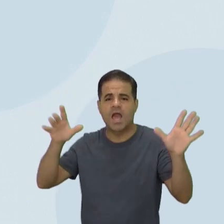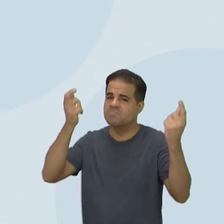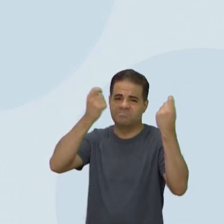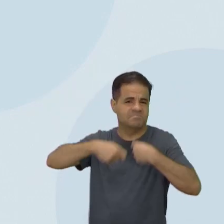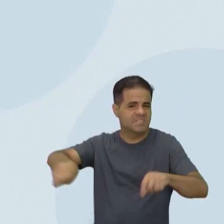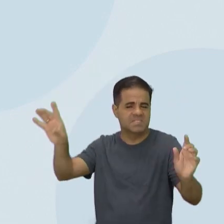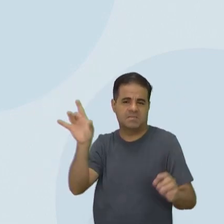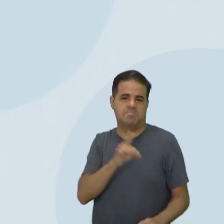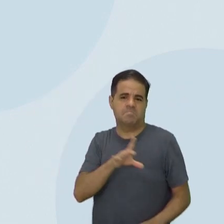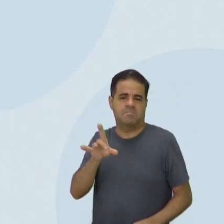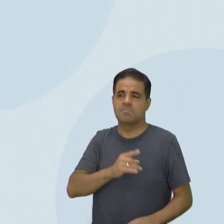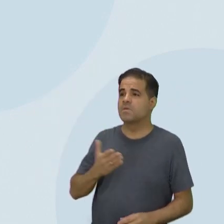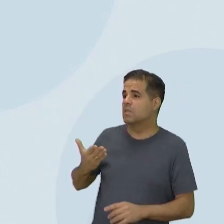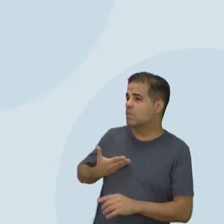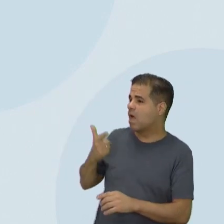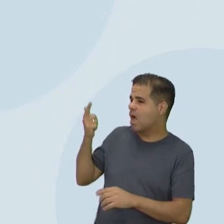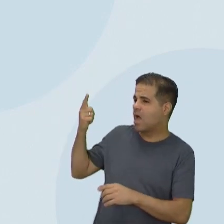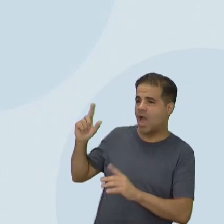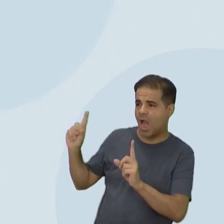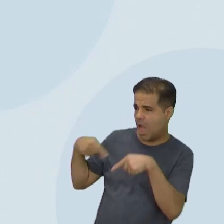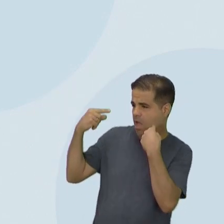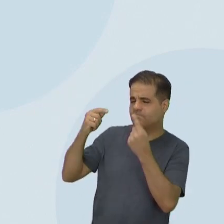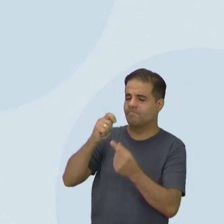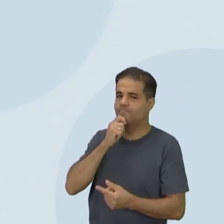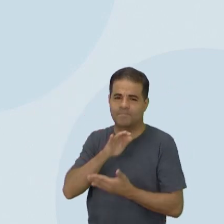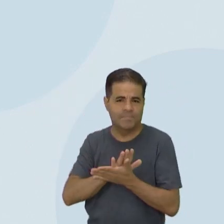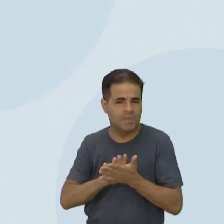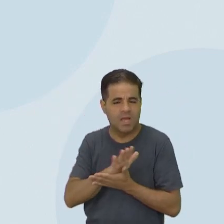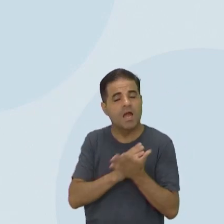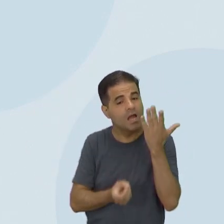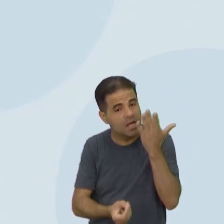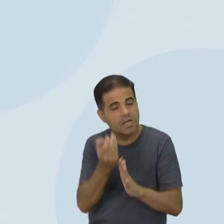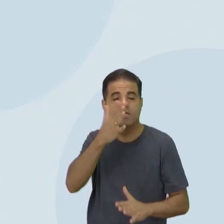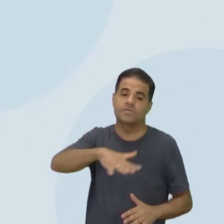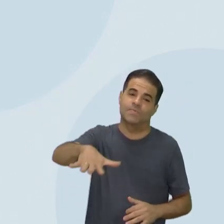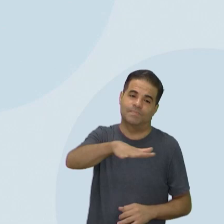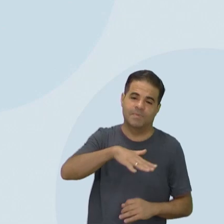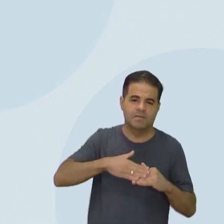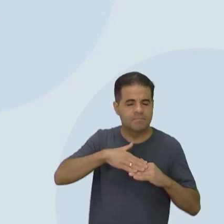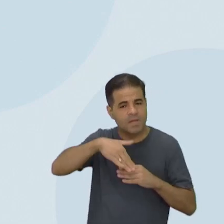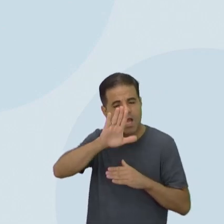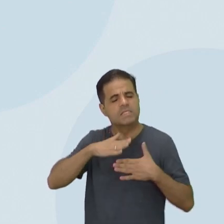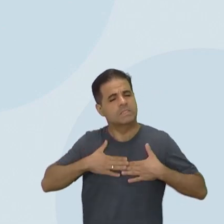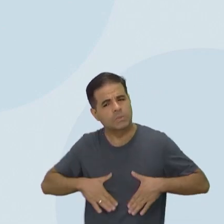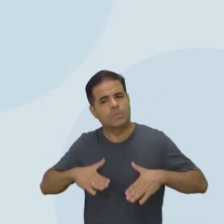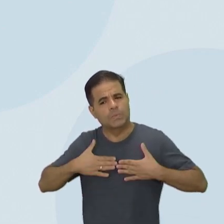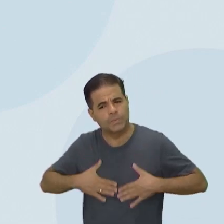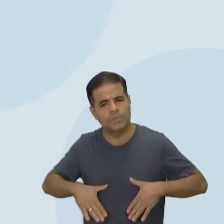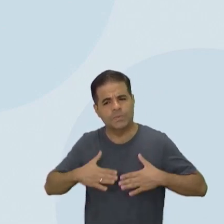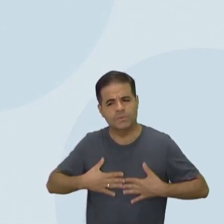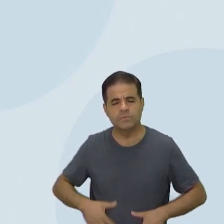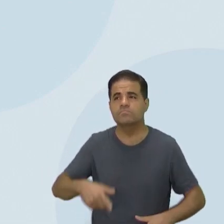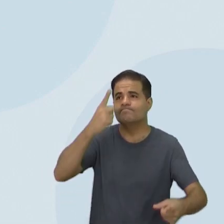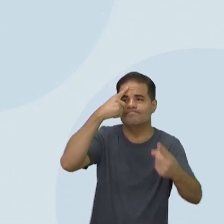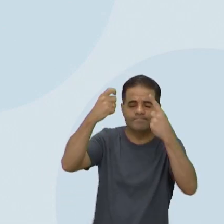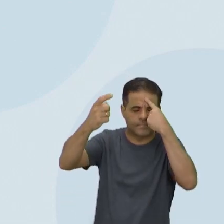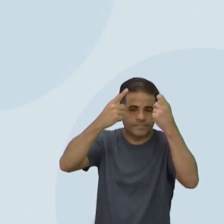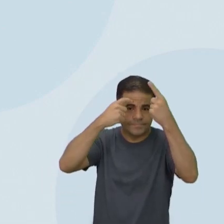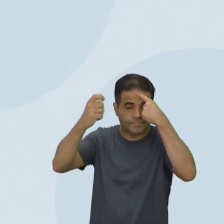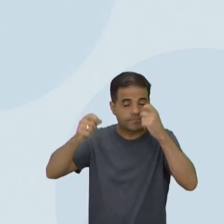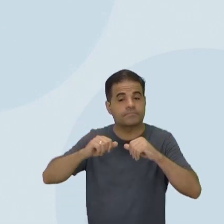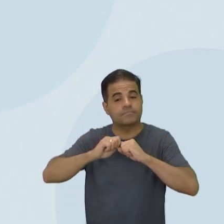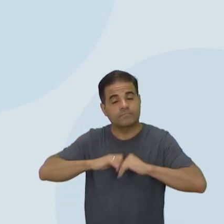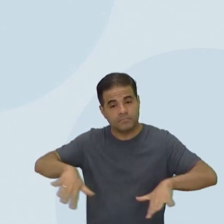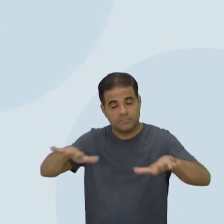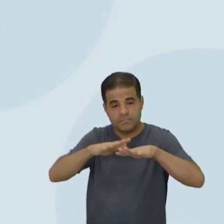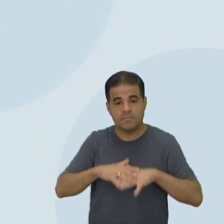do julgamento do colega. Então é para realmente se criar um ambiente mais tranquilo, onde as ideias possam ser